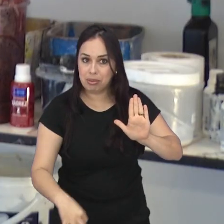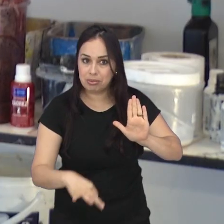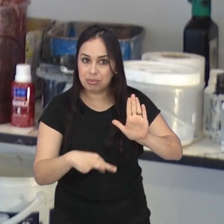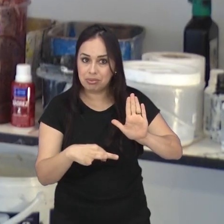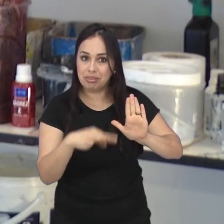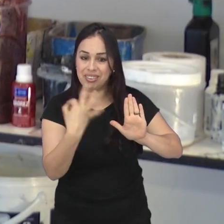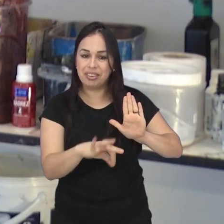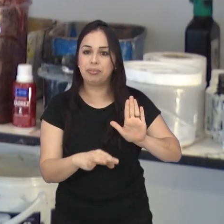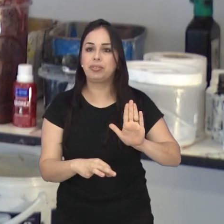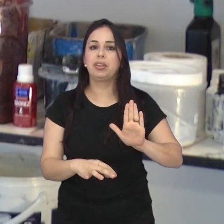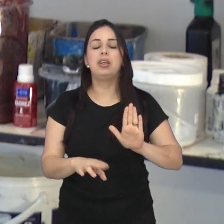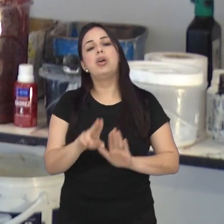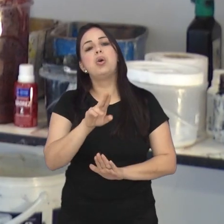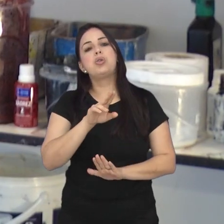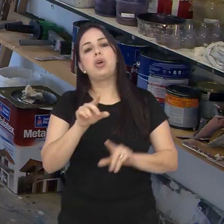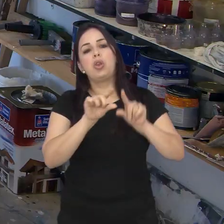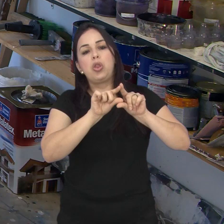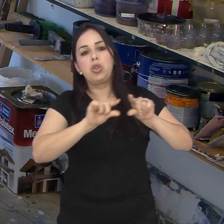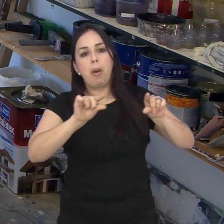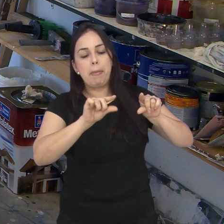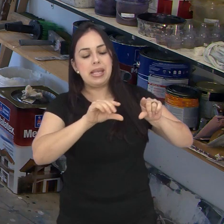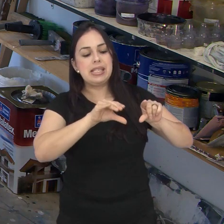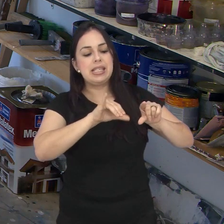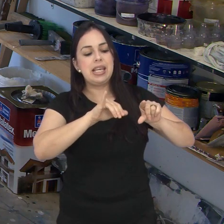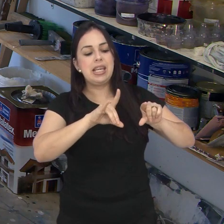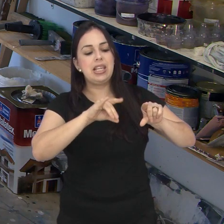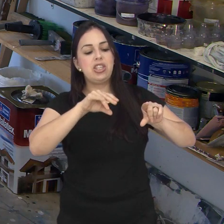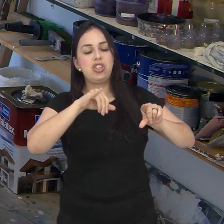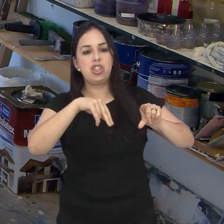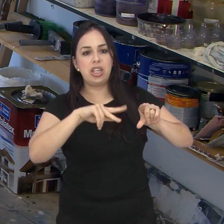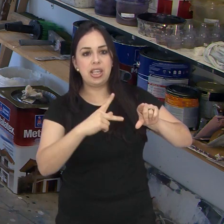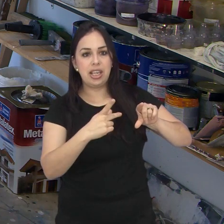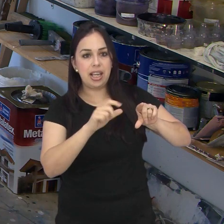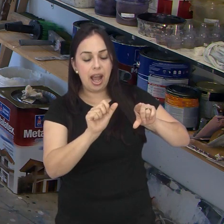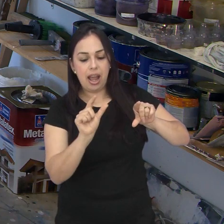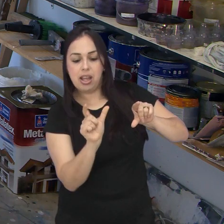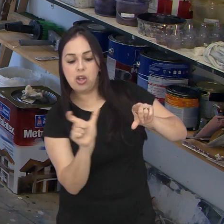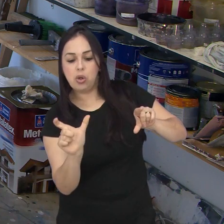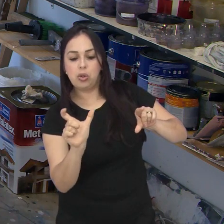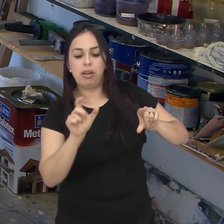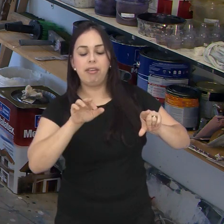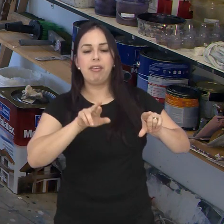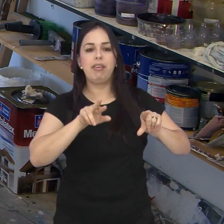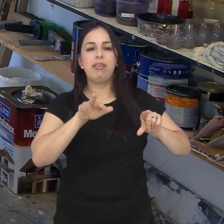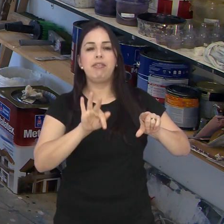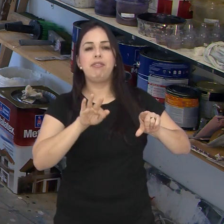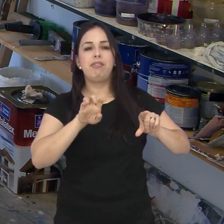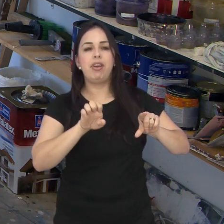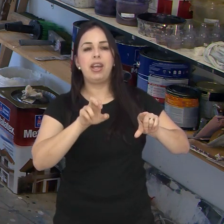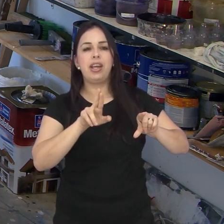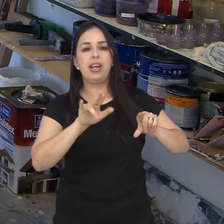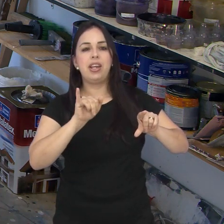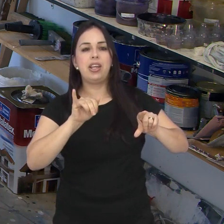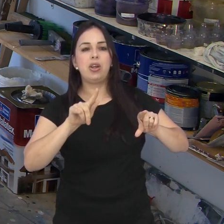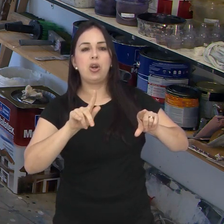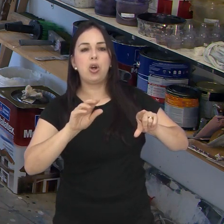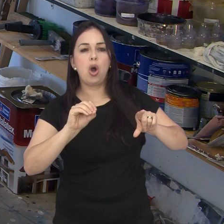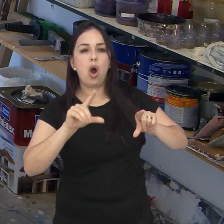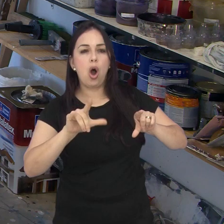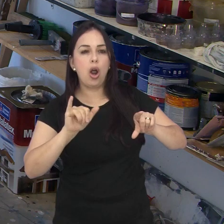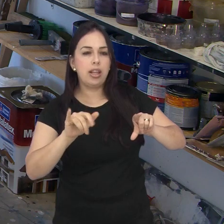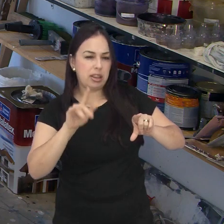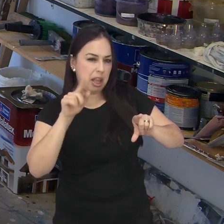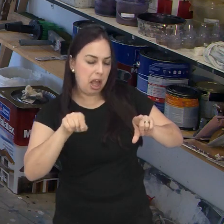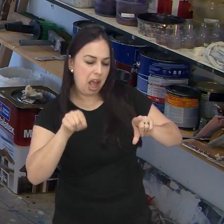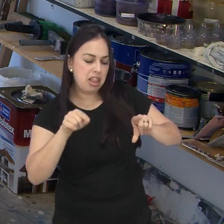sim. Bastante coisa. O seu sobrenome, eu fiquei curiosa. Tem uma origem, tem uma história assim do